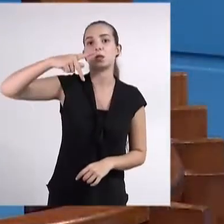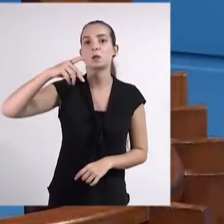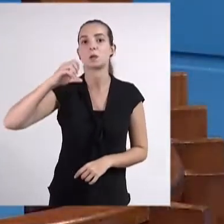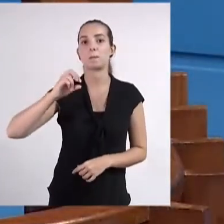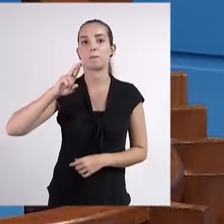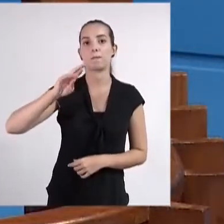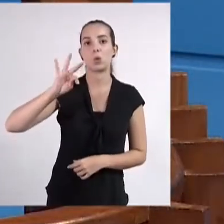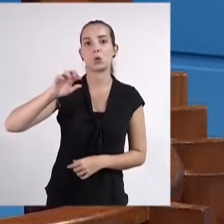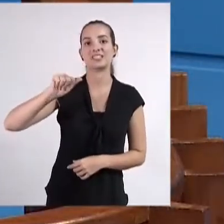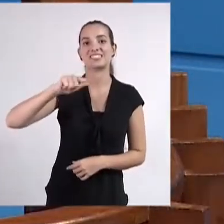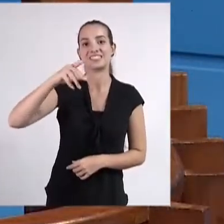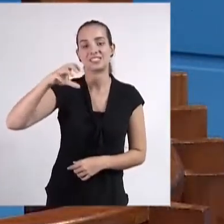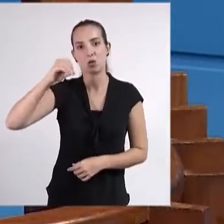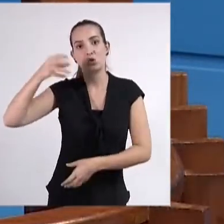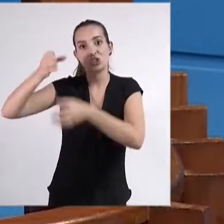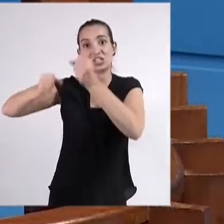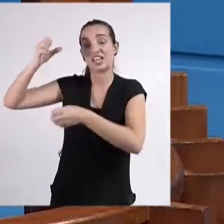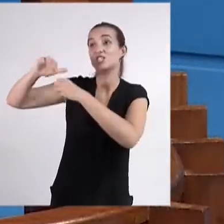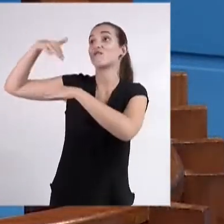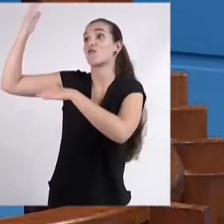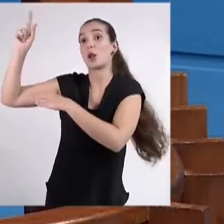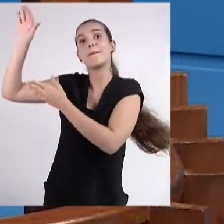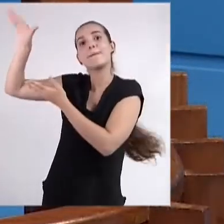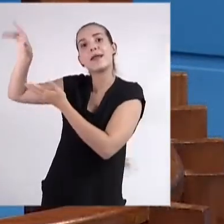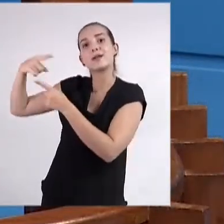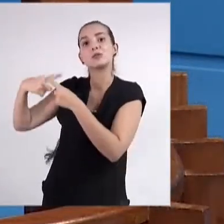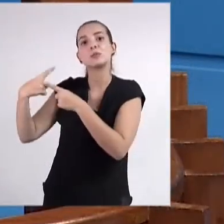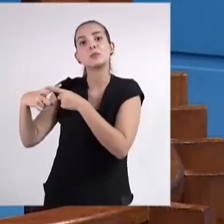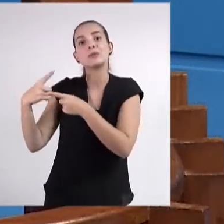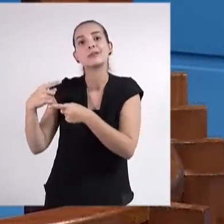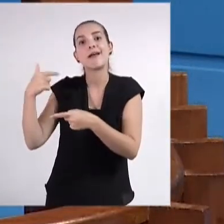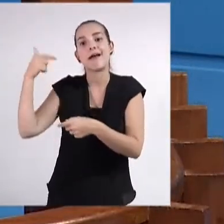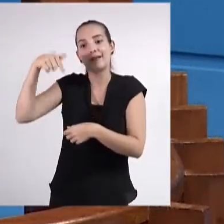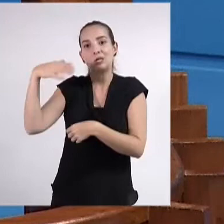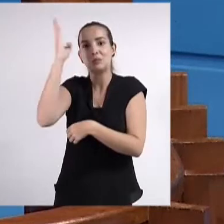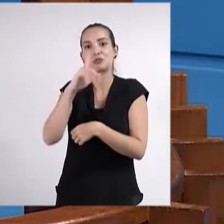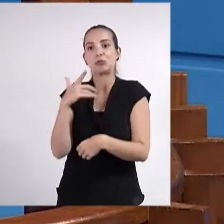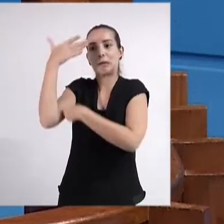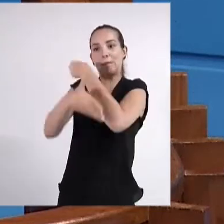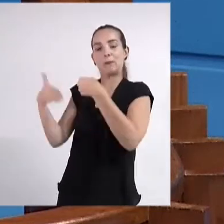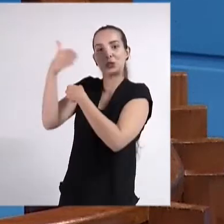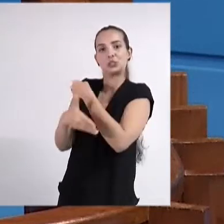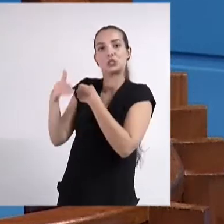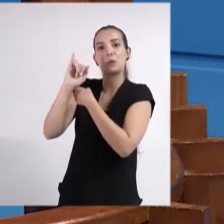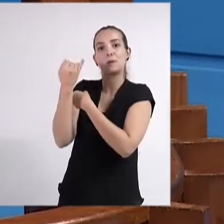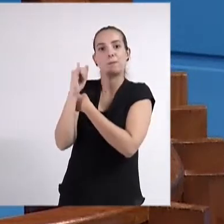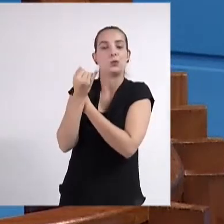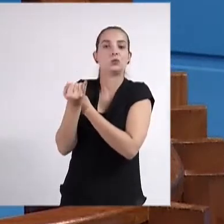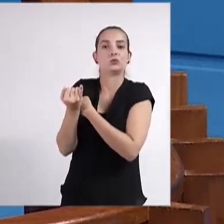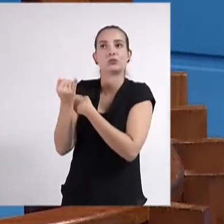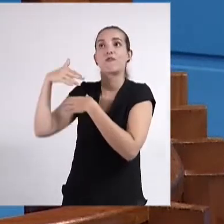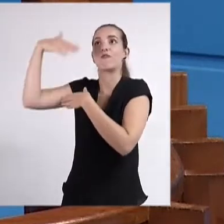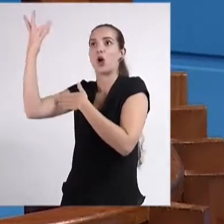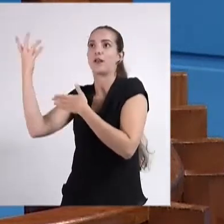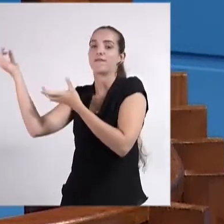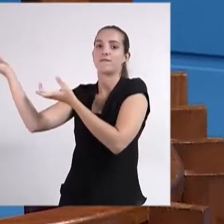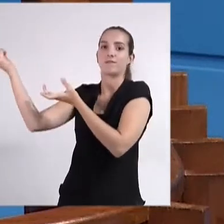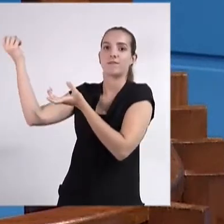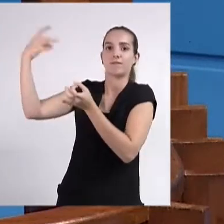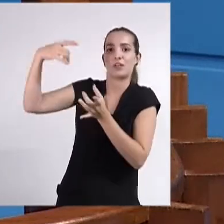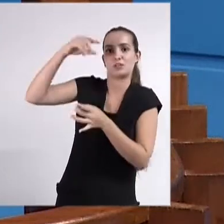manifestar preocupação com a alternância, com a forma do câmbio dessa